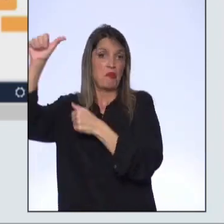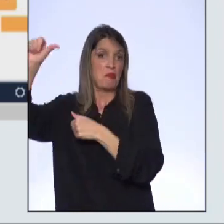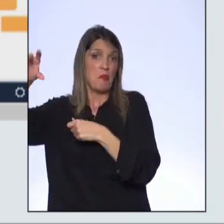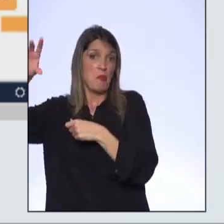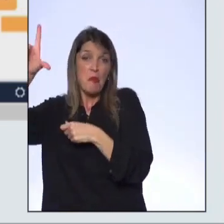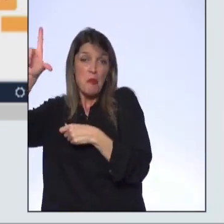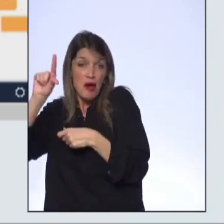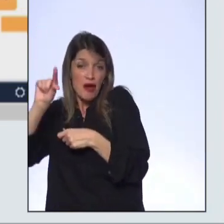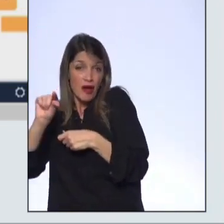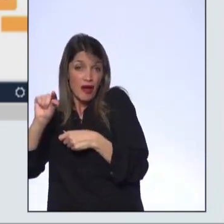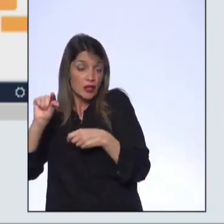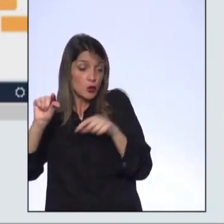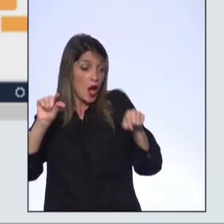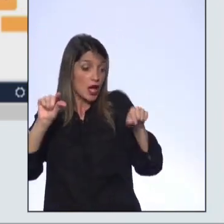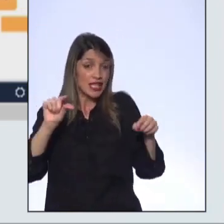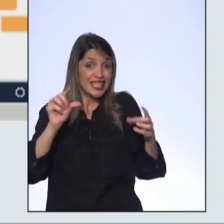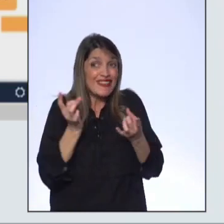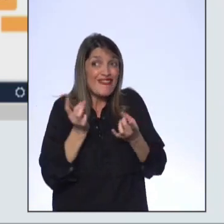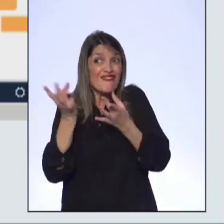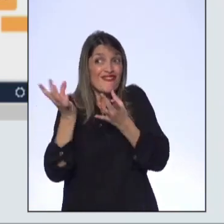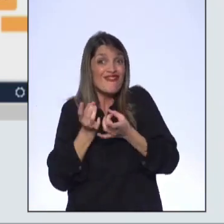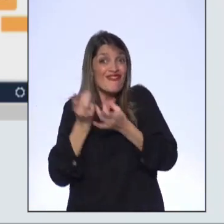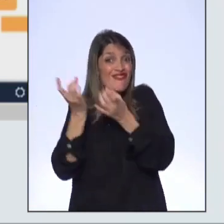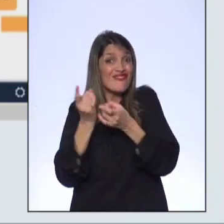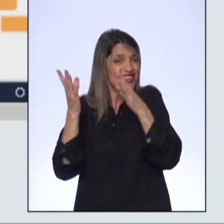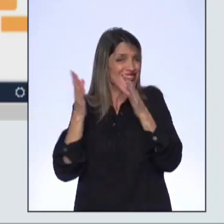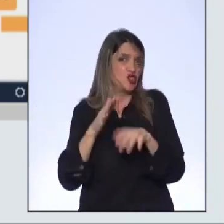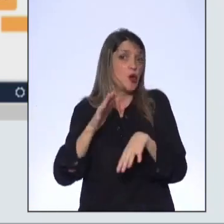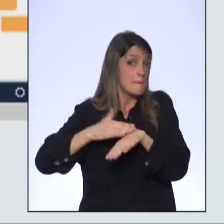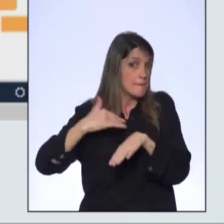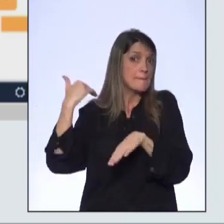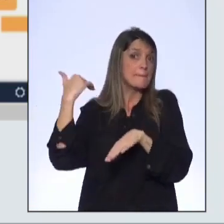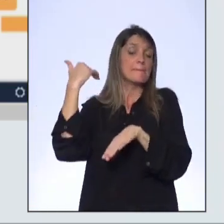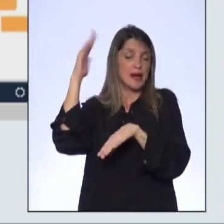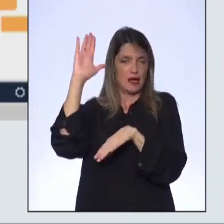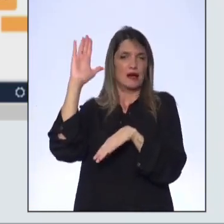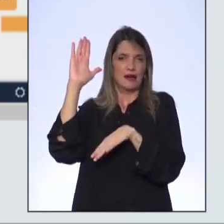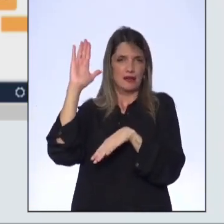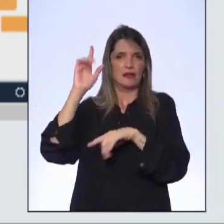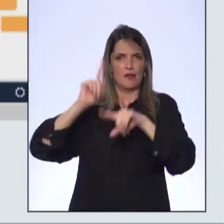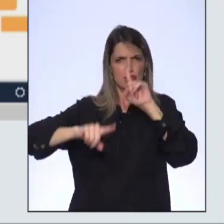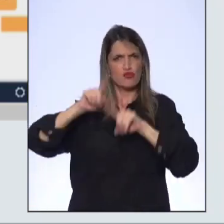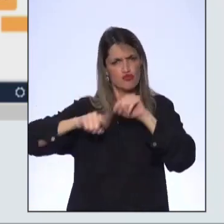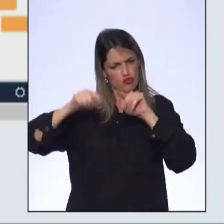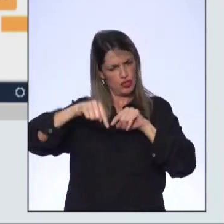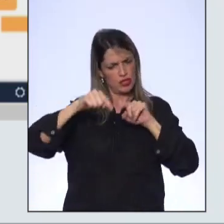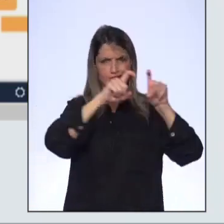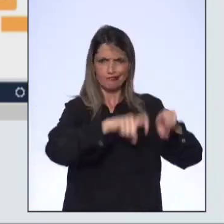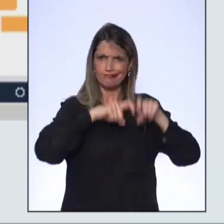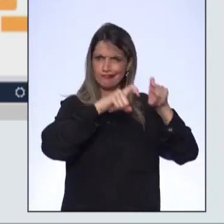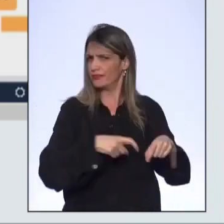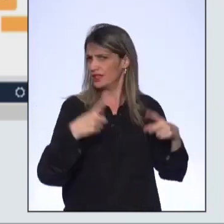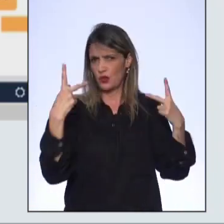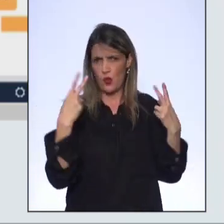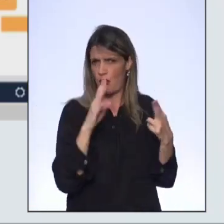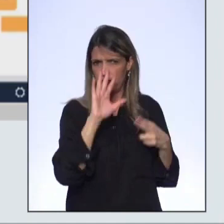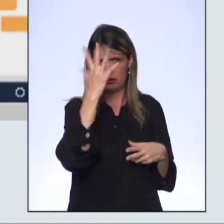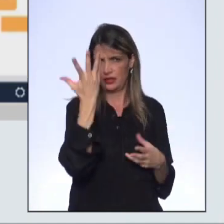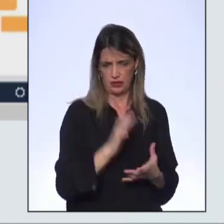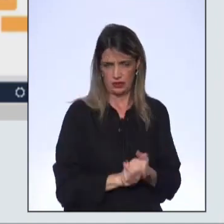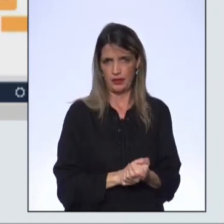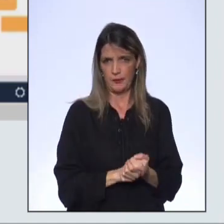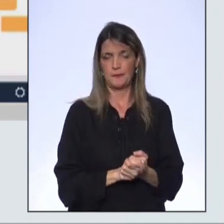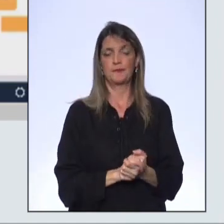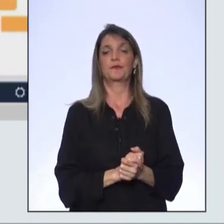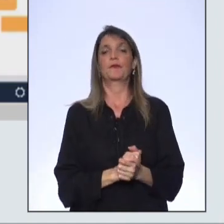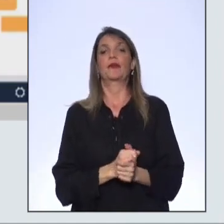e isso aumenta as exportações. Este é o caso dos produtos agrícolas. Por outro lado, a